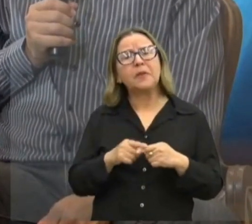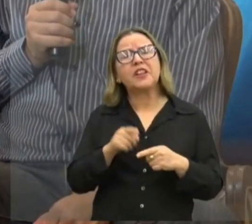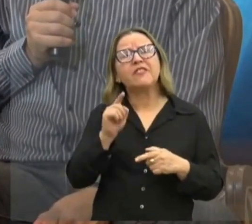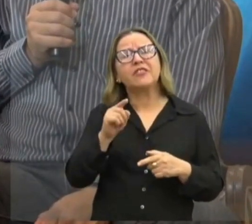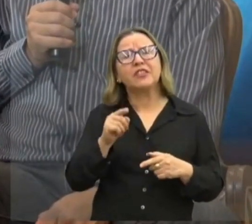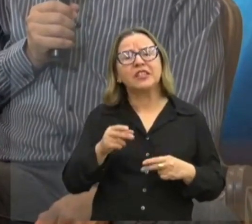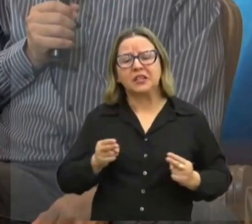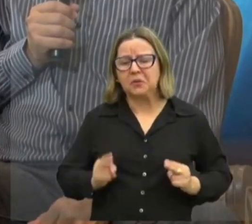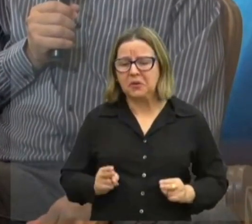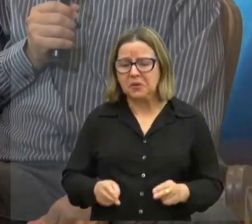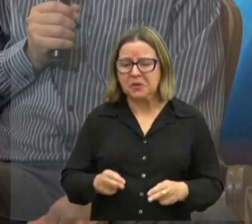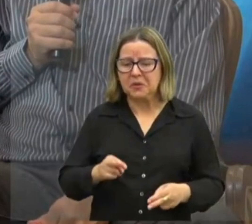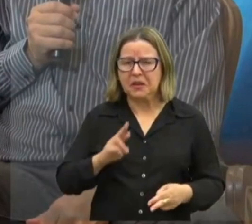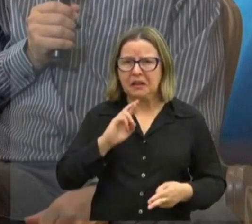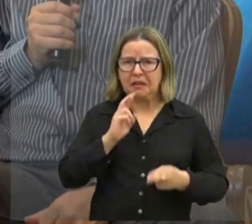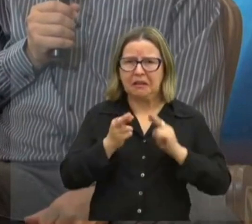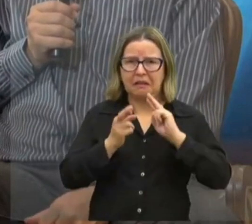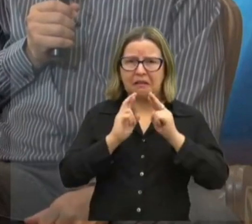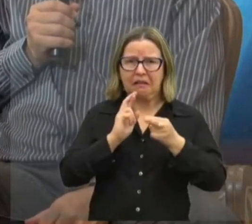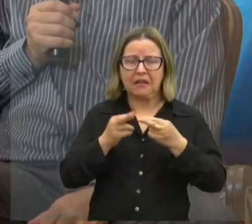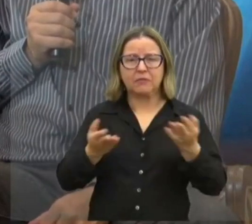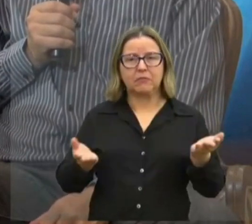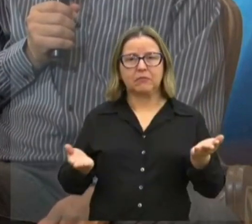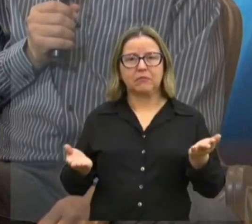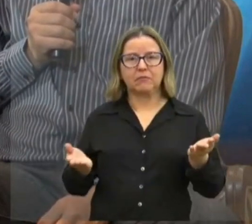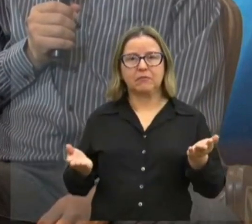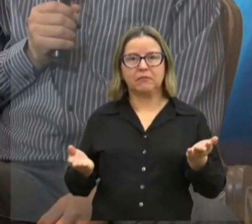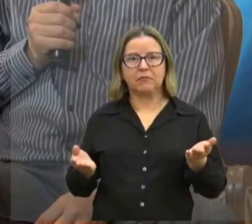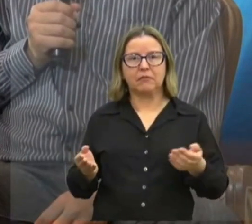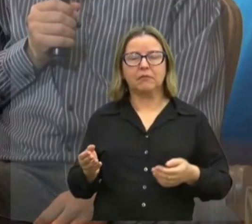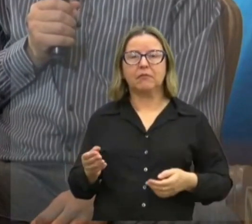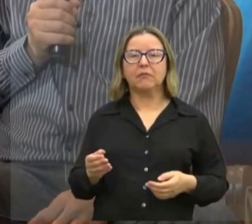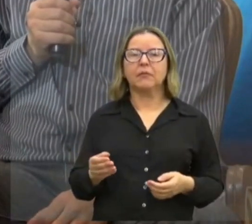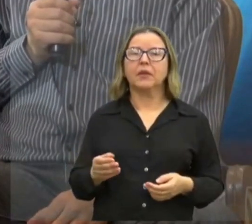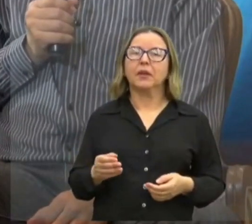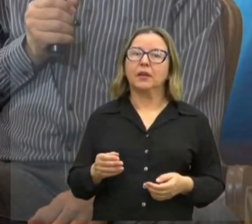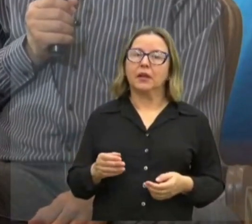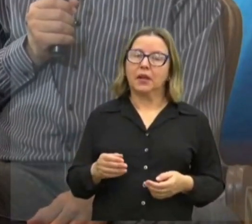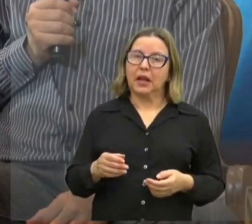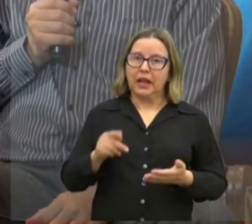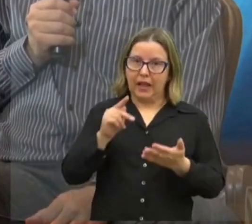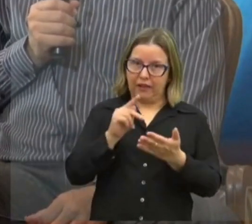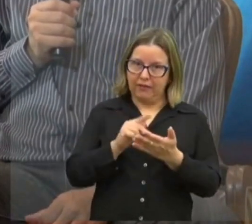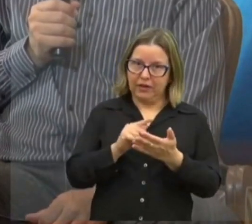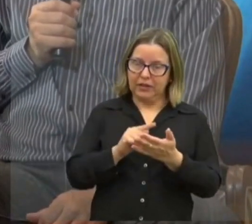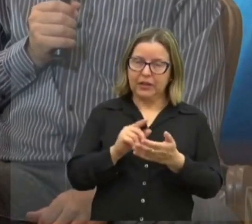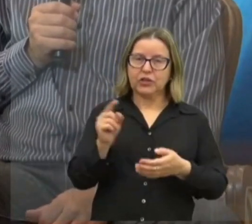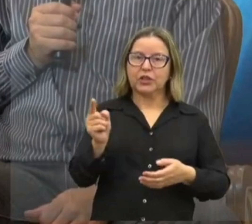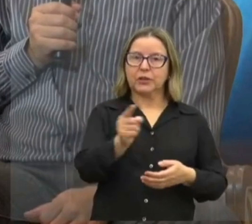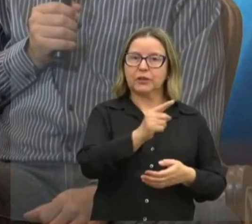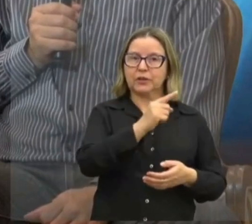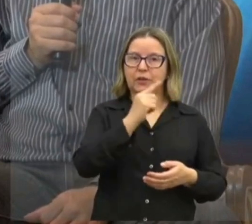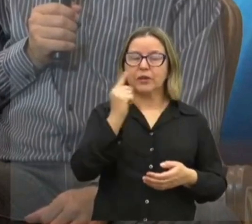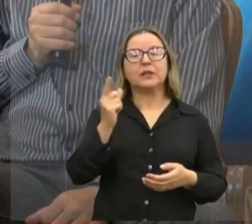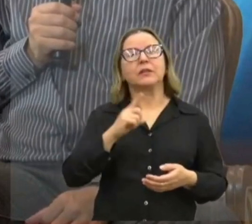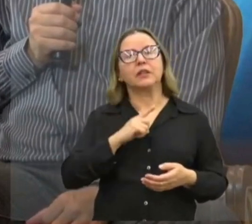eu não estou negando aqui que nós temos necessidades reais, inclusive